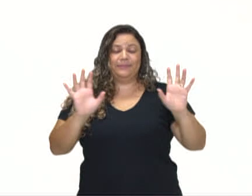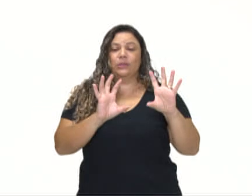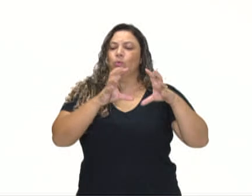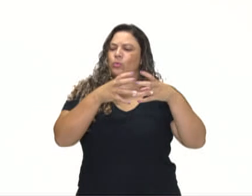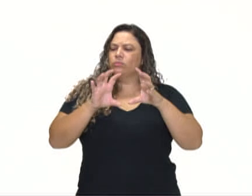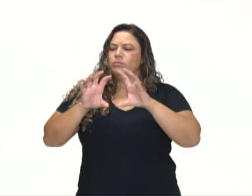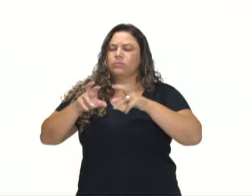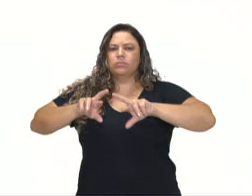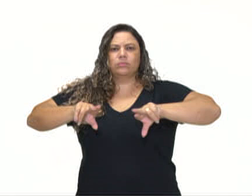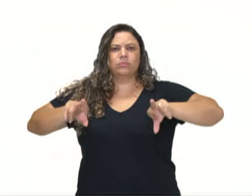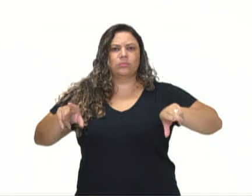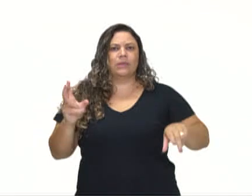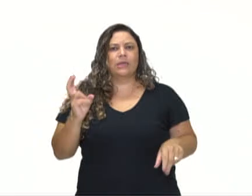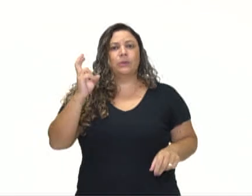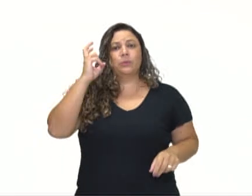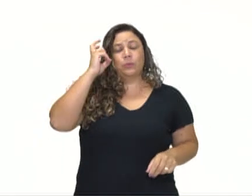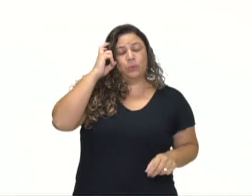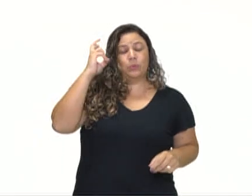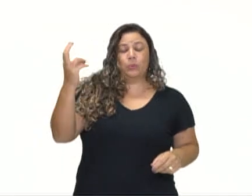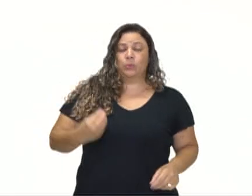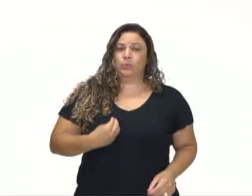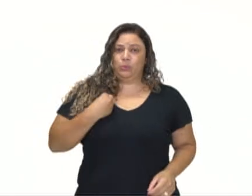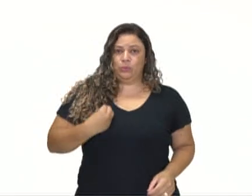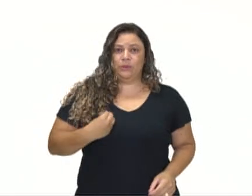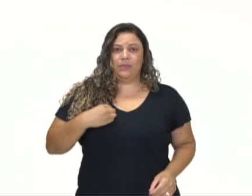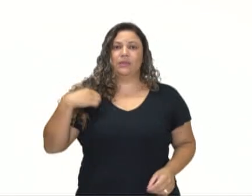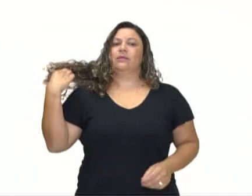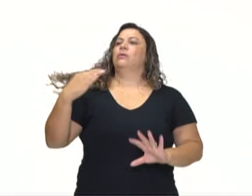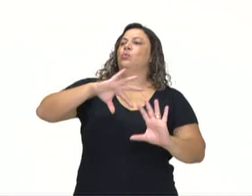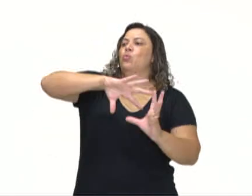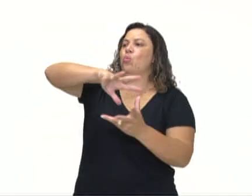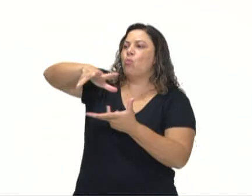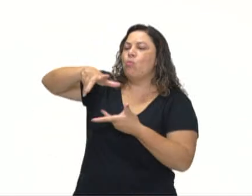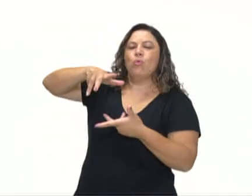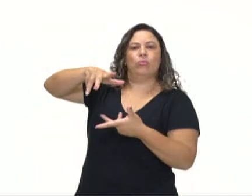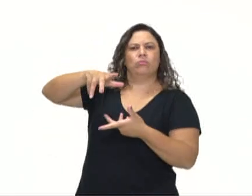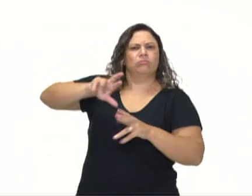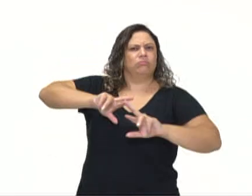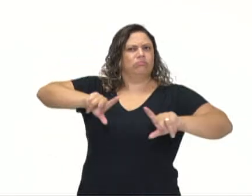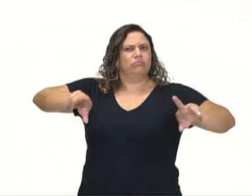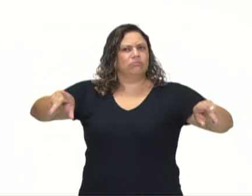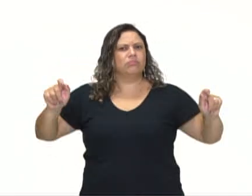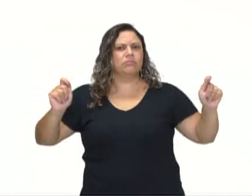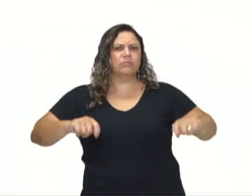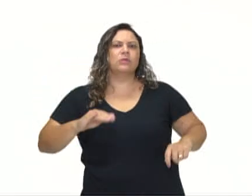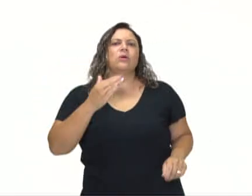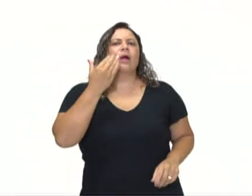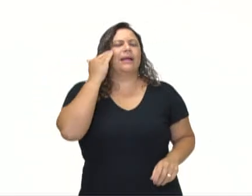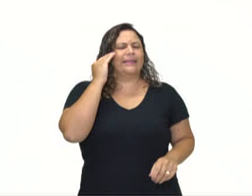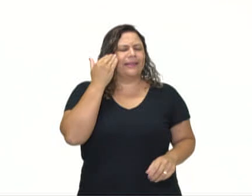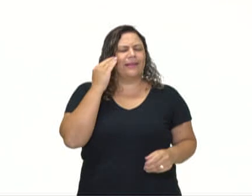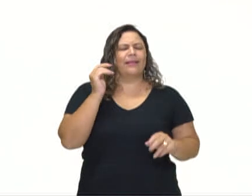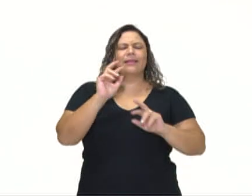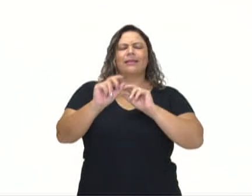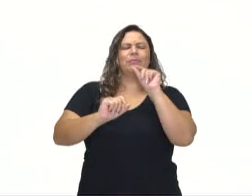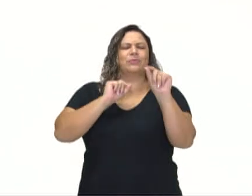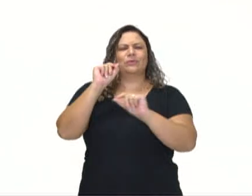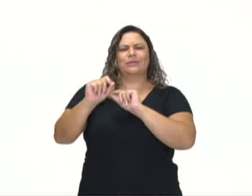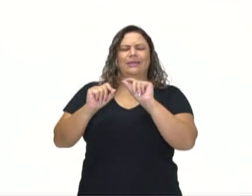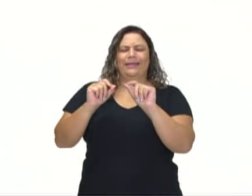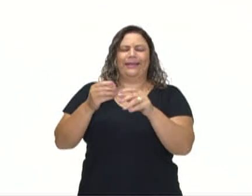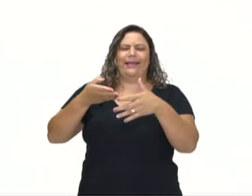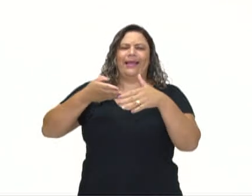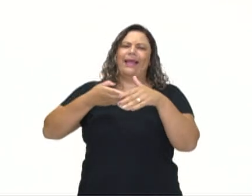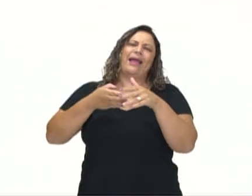de diferentes culturas existentes no mundo. Como cultura, compreendemos os costumes e tradições de um